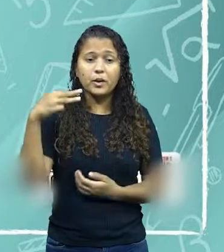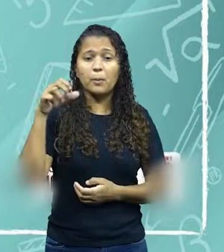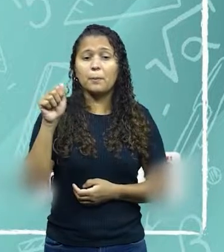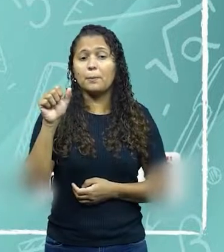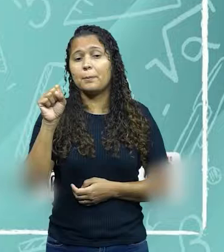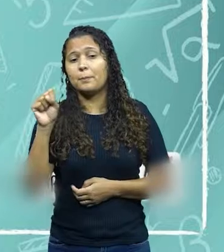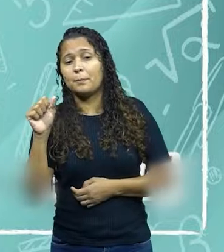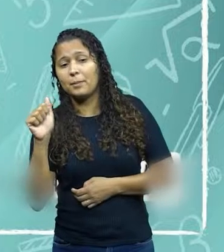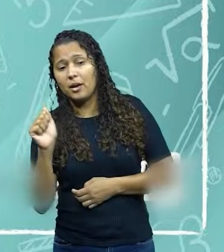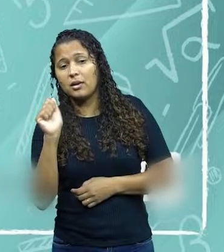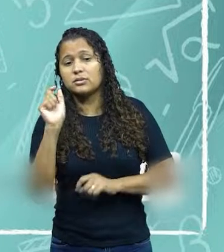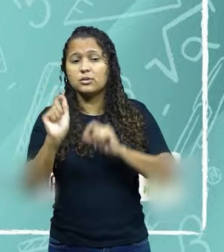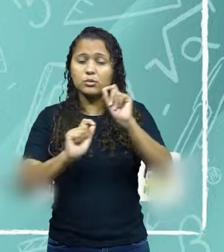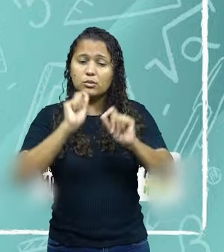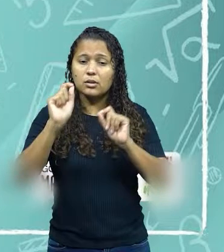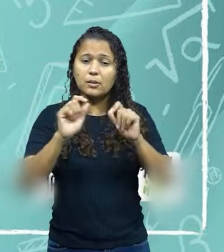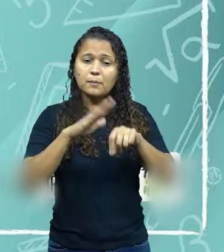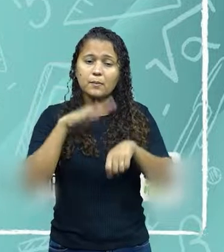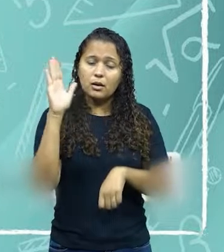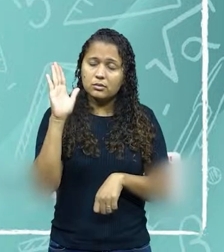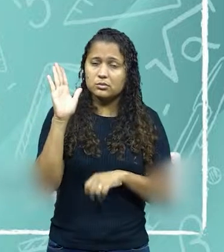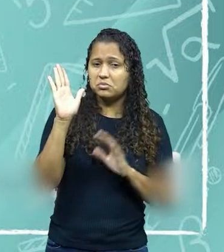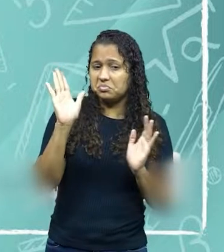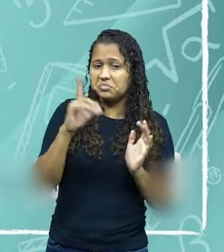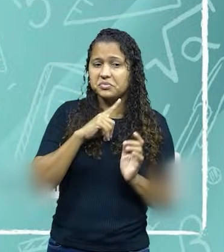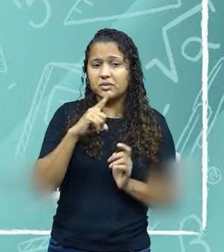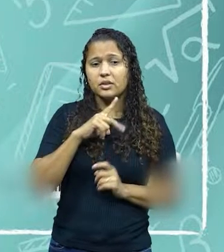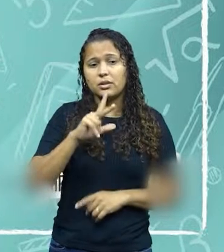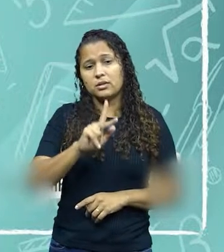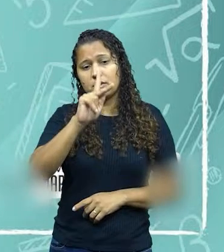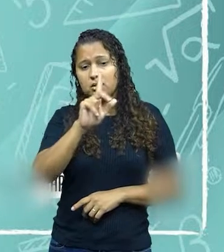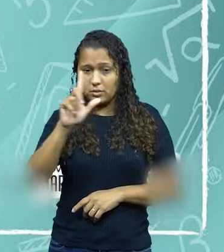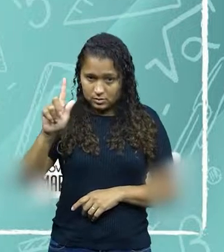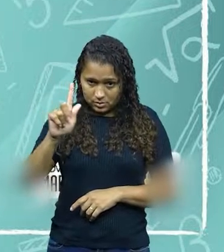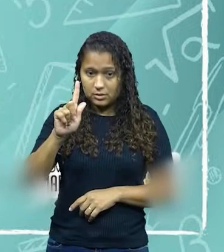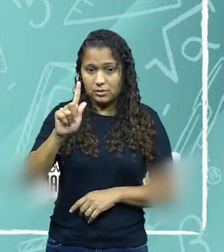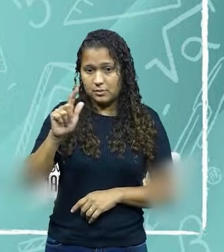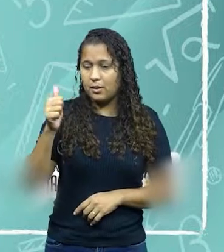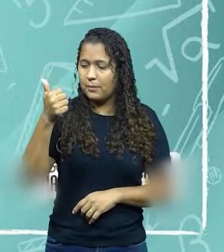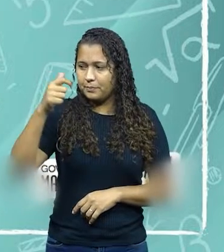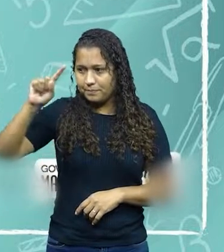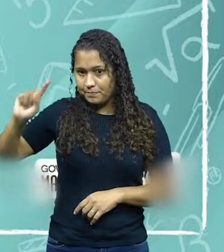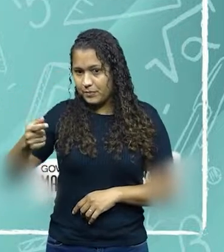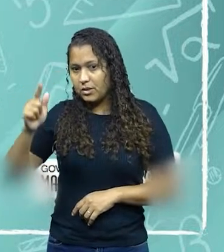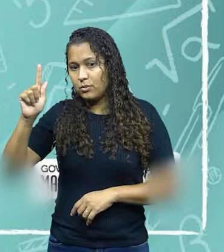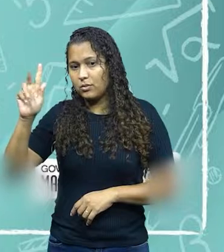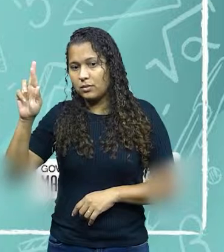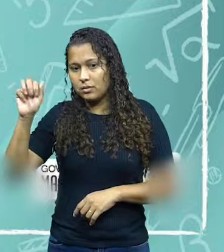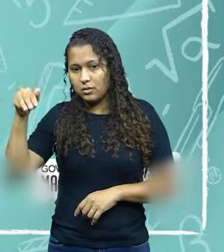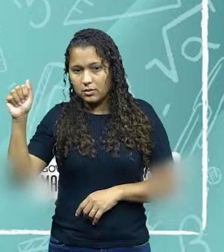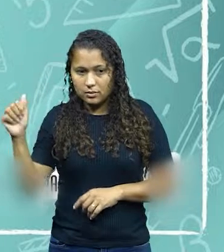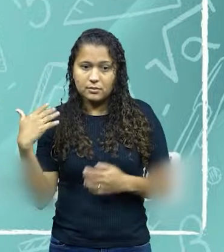de massa maiores. Nós temos o quilograma, que corresponde a 1000 gramas. Nós temos